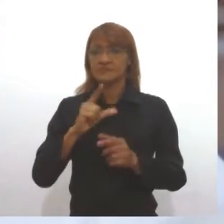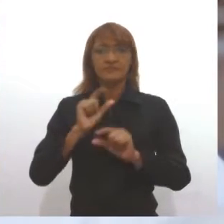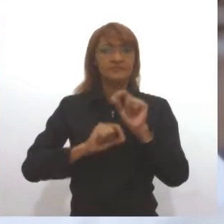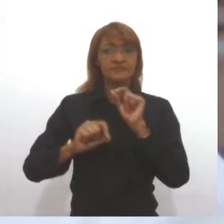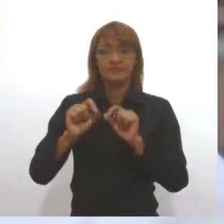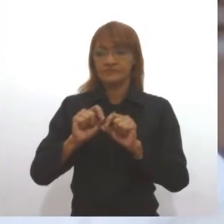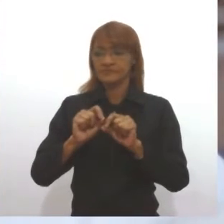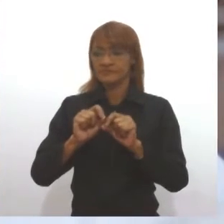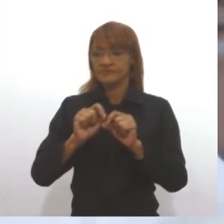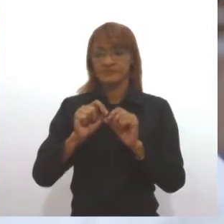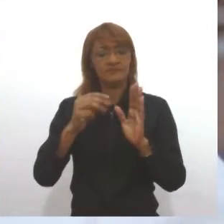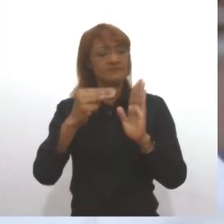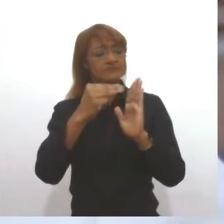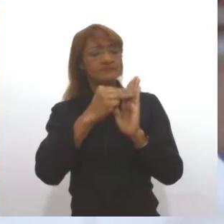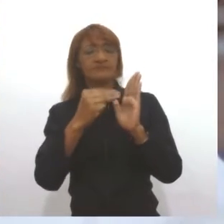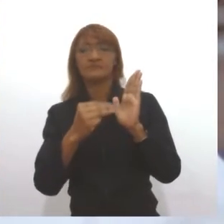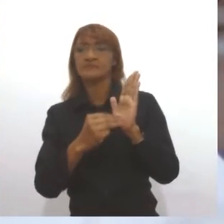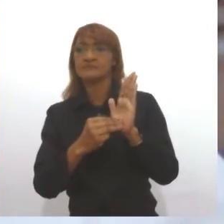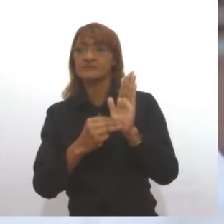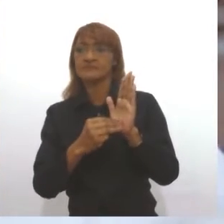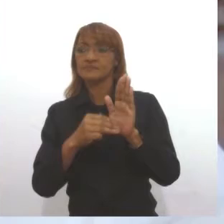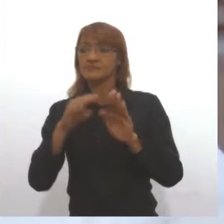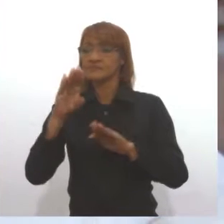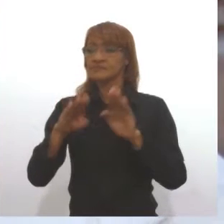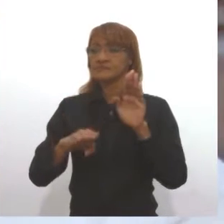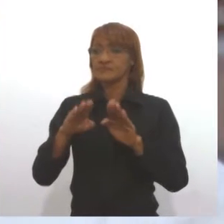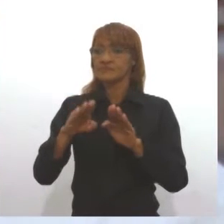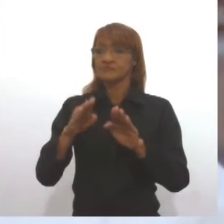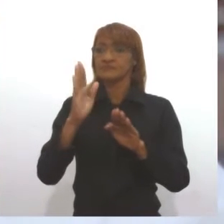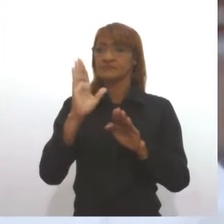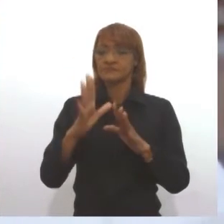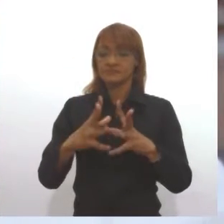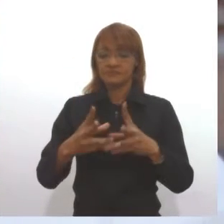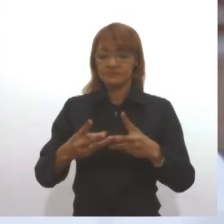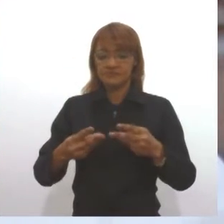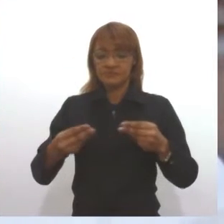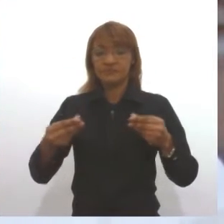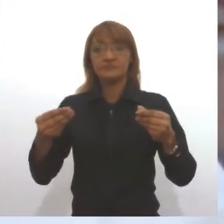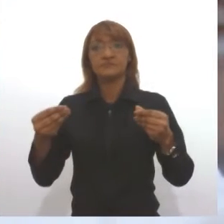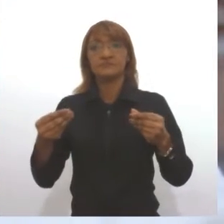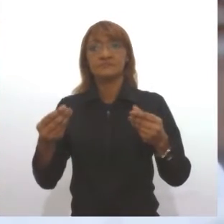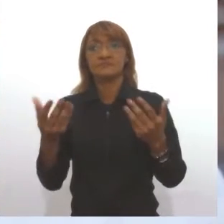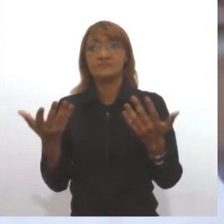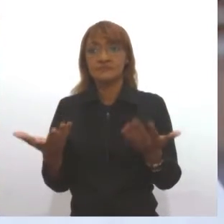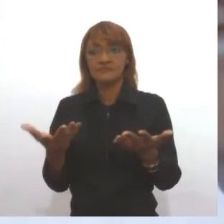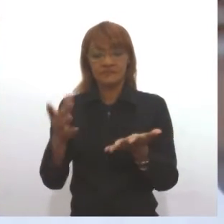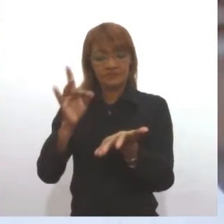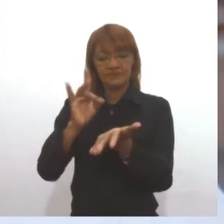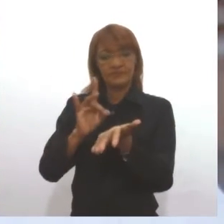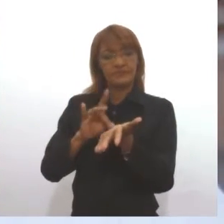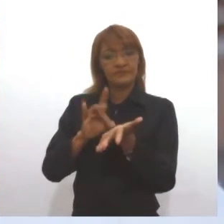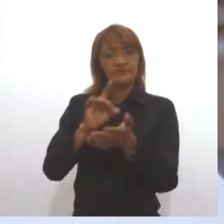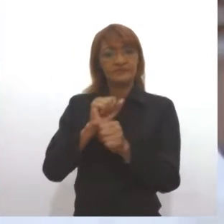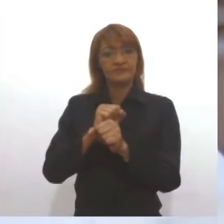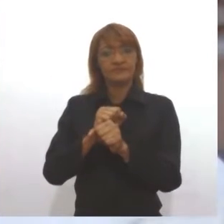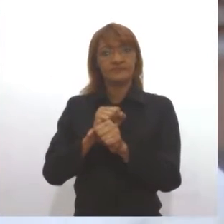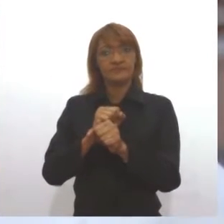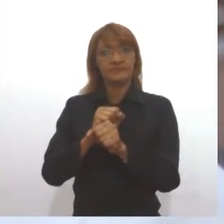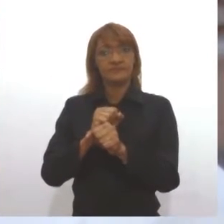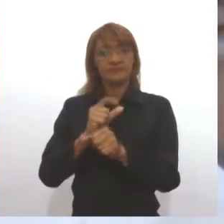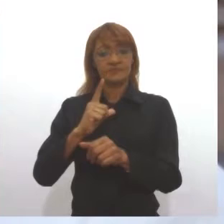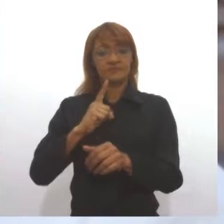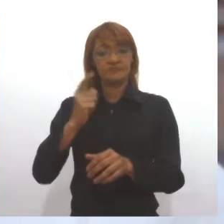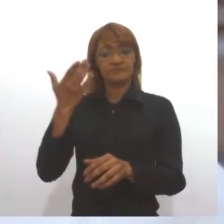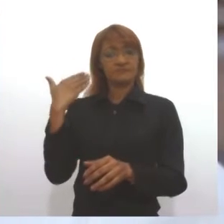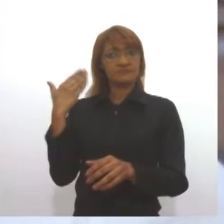muitas vezes foram superados. Ah, se um método é superado, a verdade que ele produziu no passado deixa de